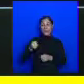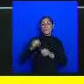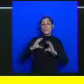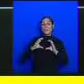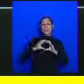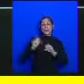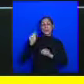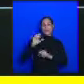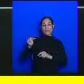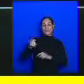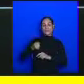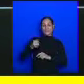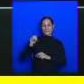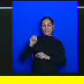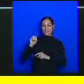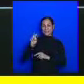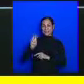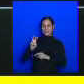azul